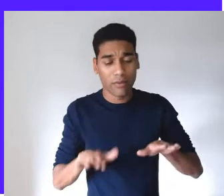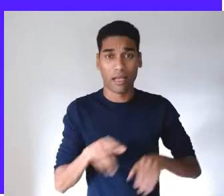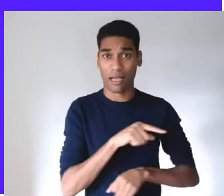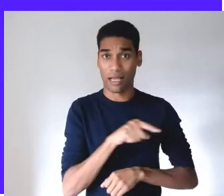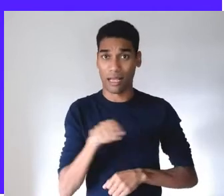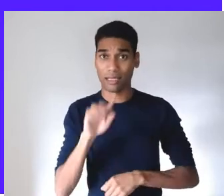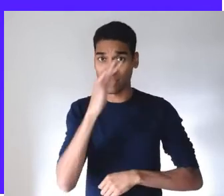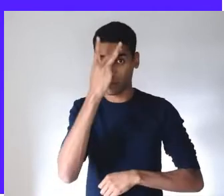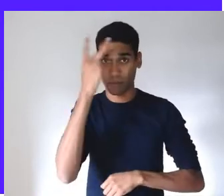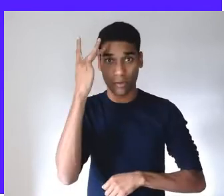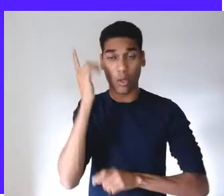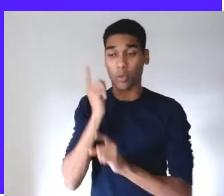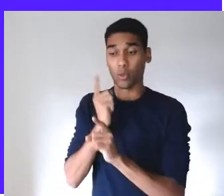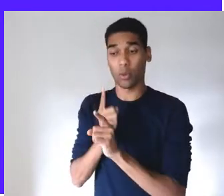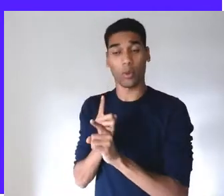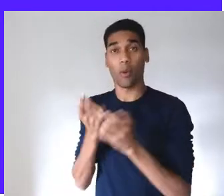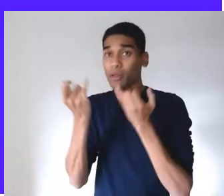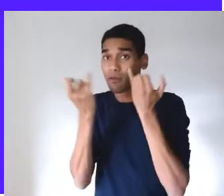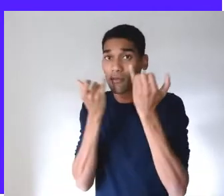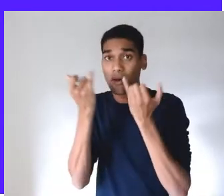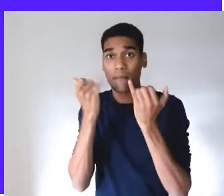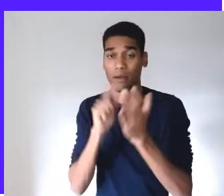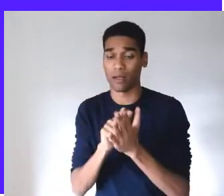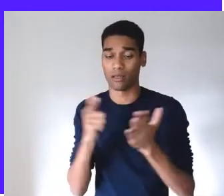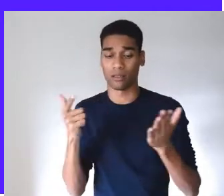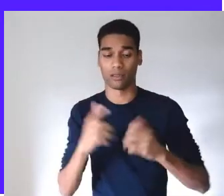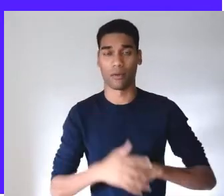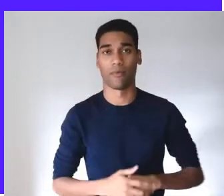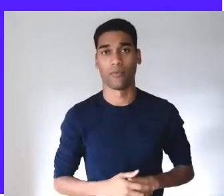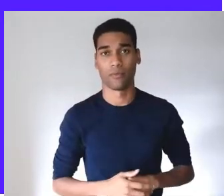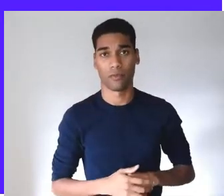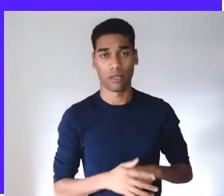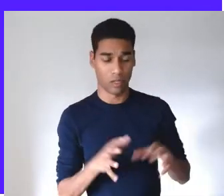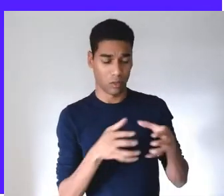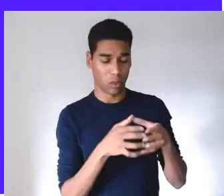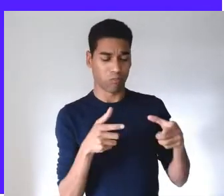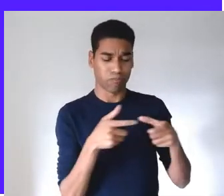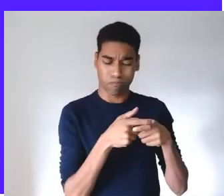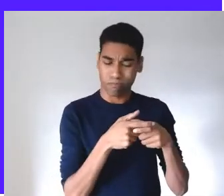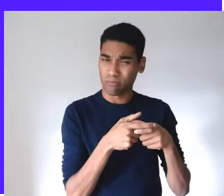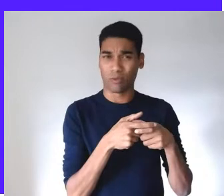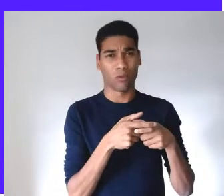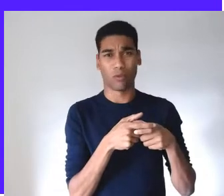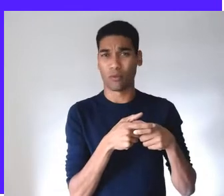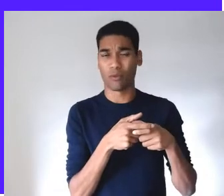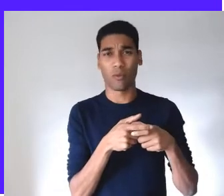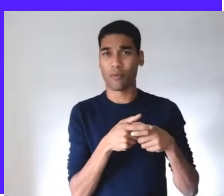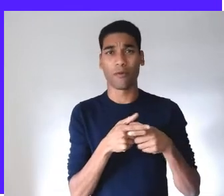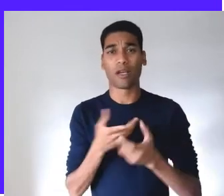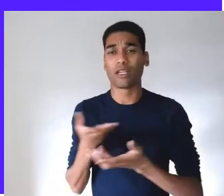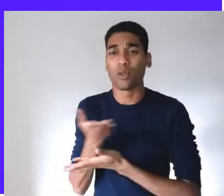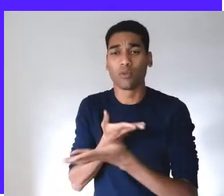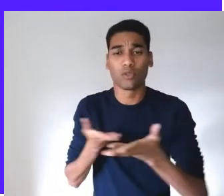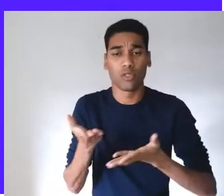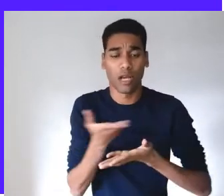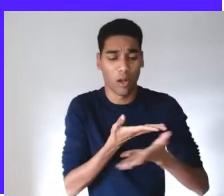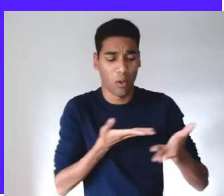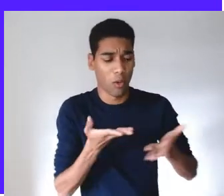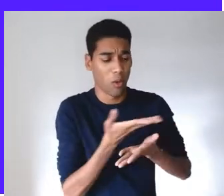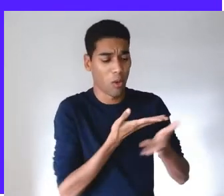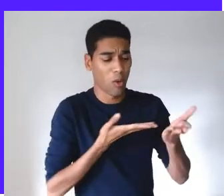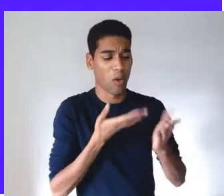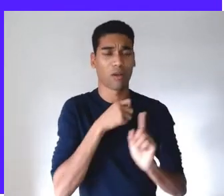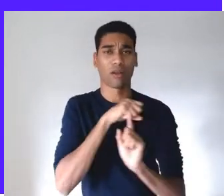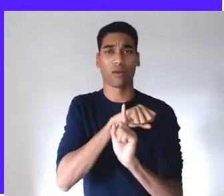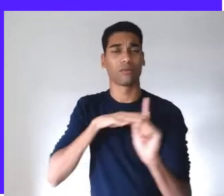gabinete que não dialogam com o público não se sente ouvido e nem a sua voz não está representada